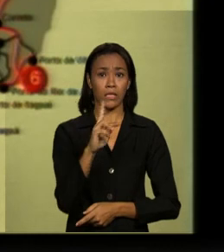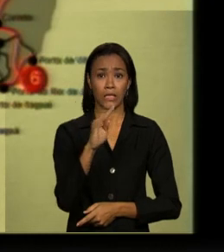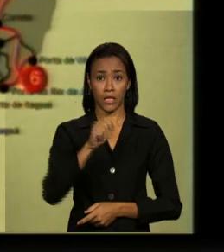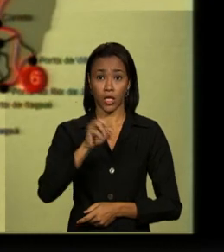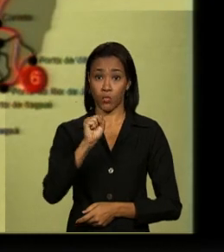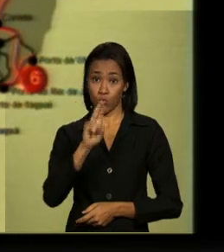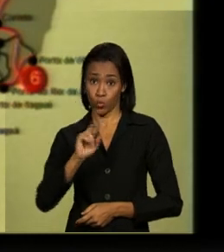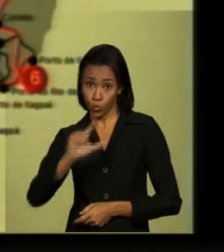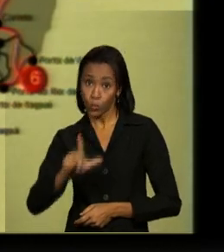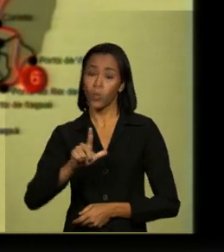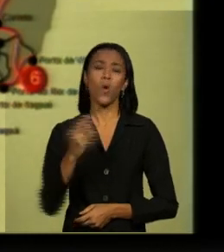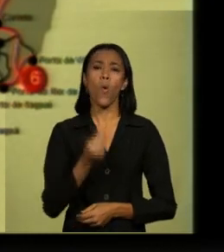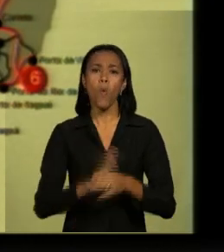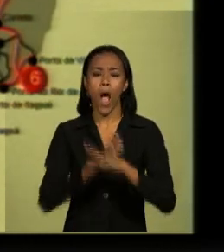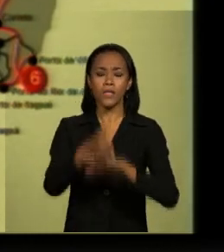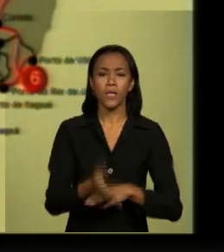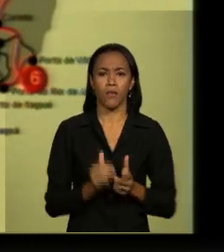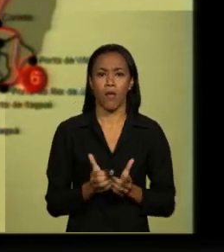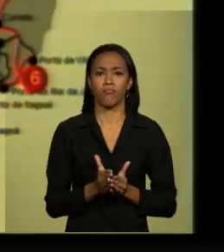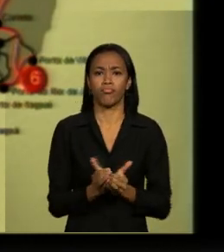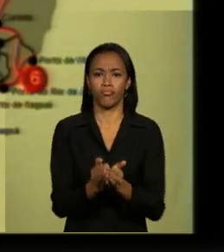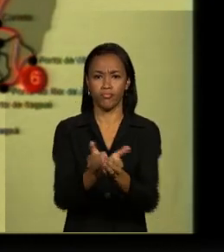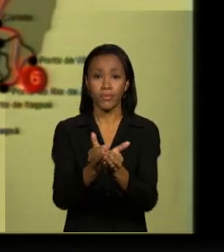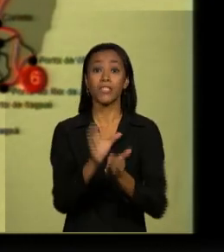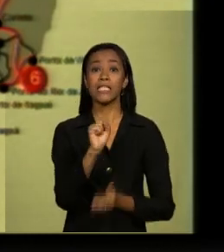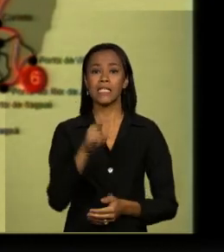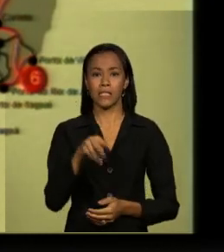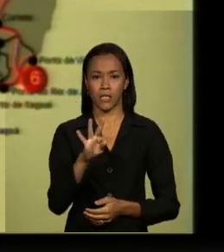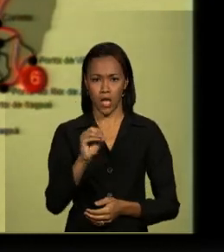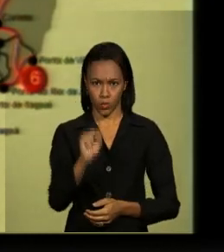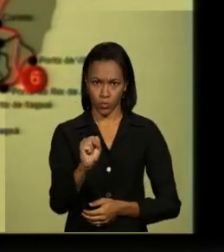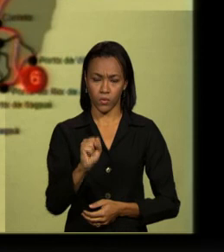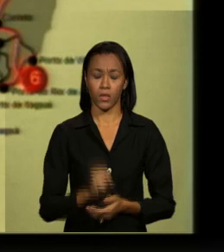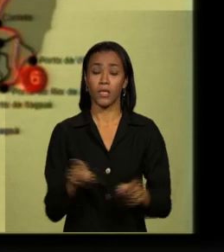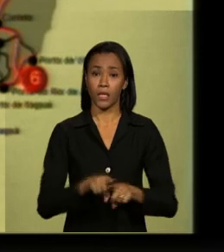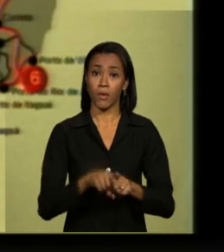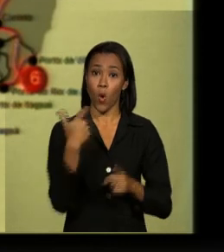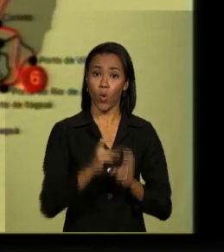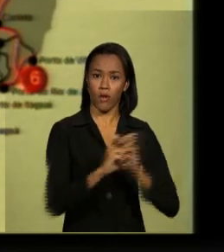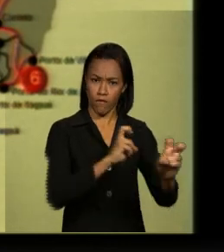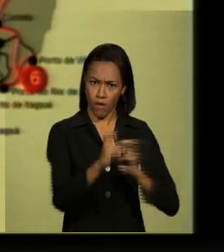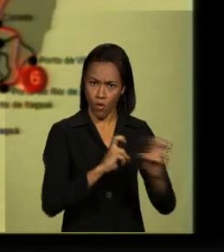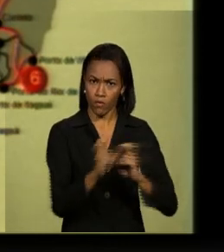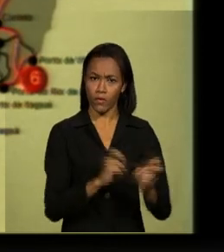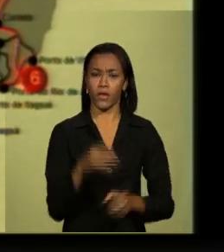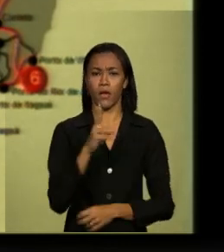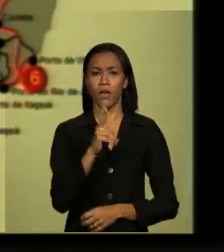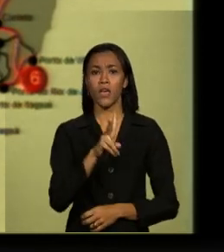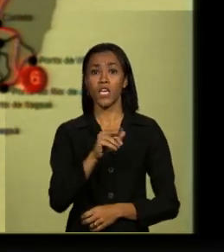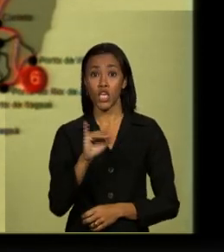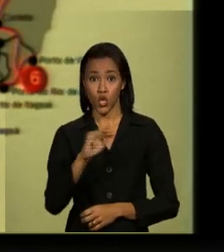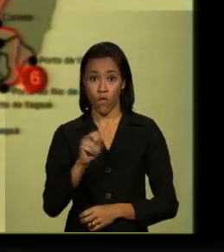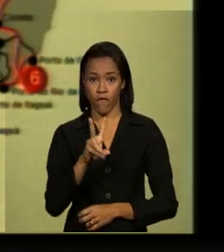Sul o acesso ao porto de Santos A Ferrovia Lucas do Rio Verde Uruaçu